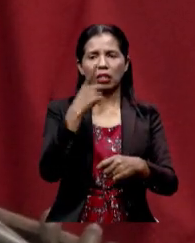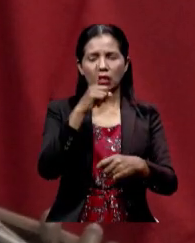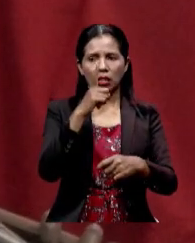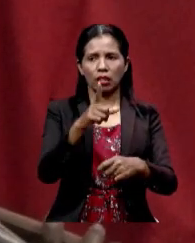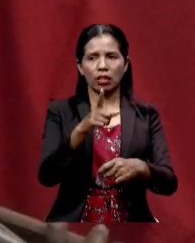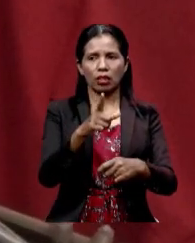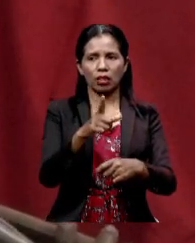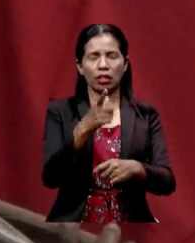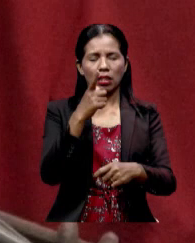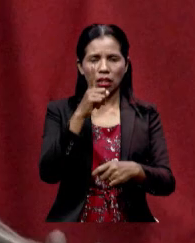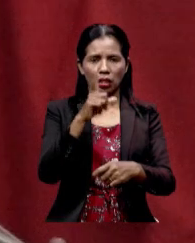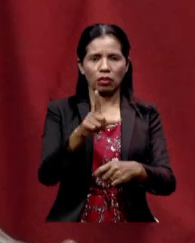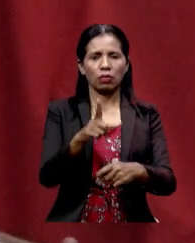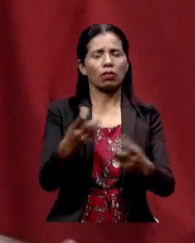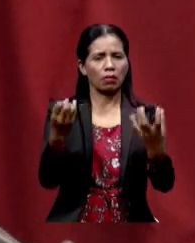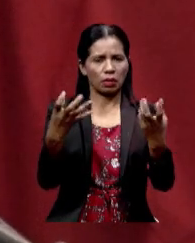malasir ni aliam barbarak.